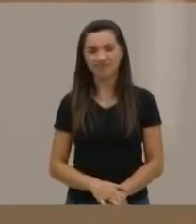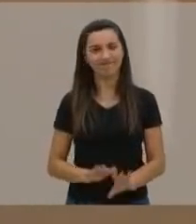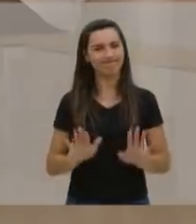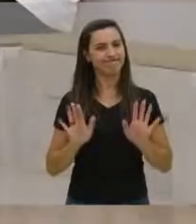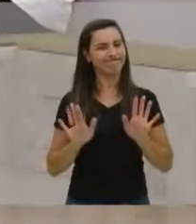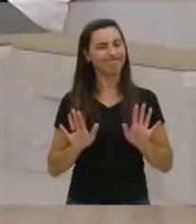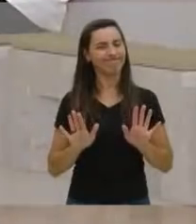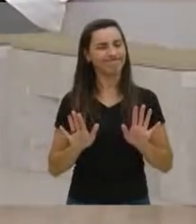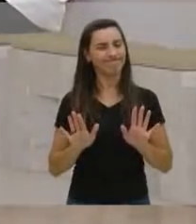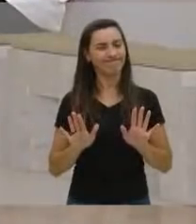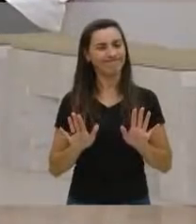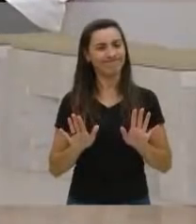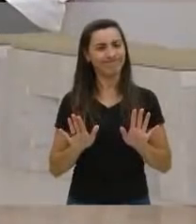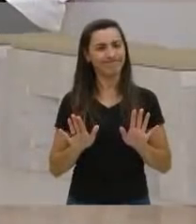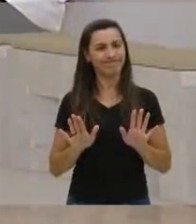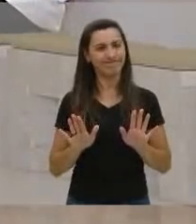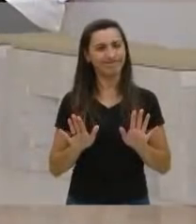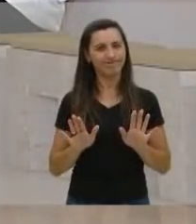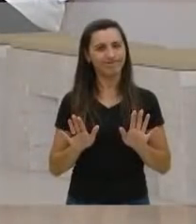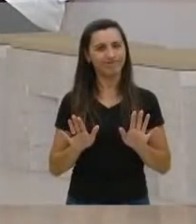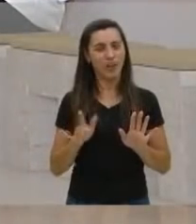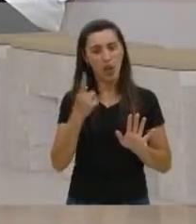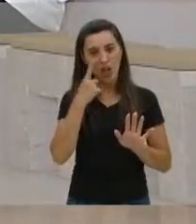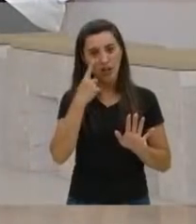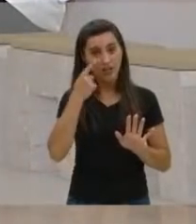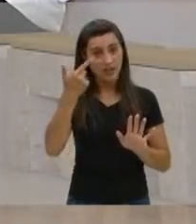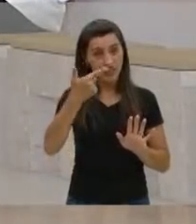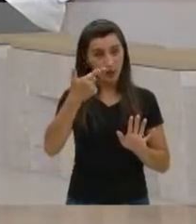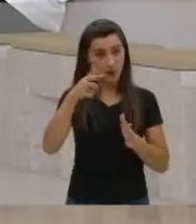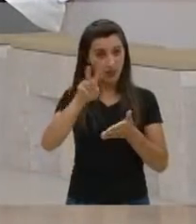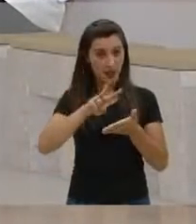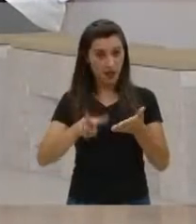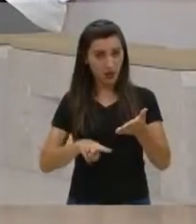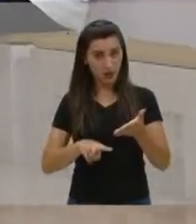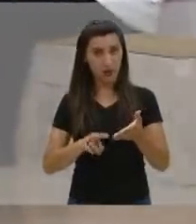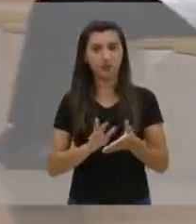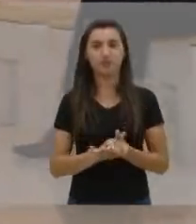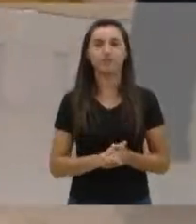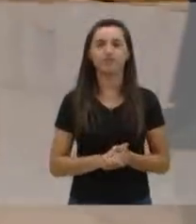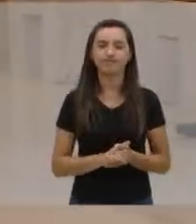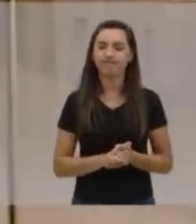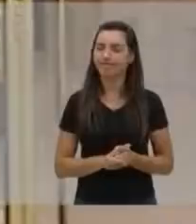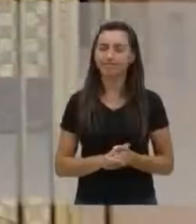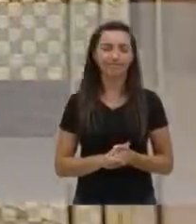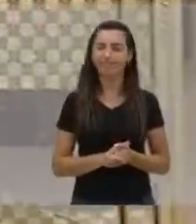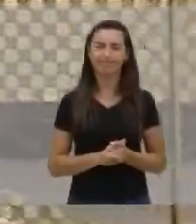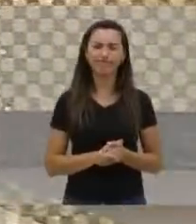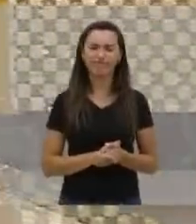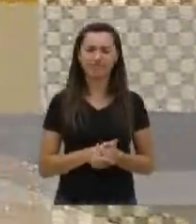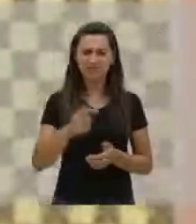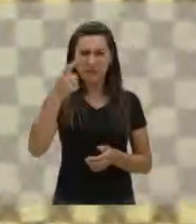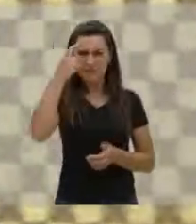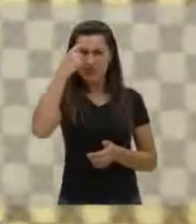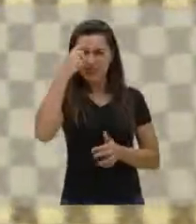o evangelho, voltar à segunda leitura. Meus irmãos, não faça isso com